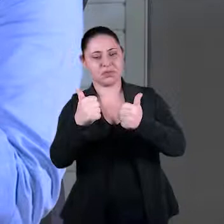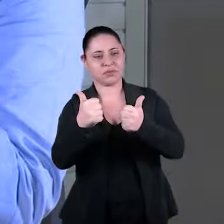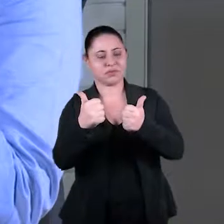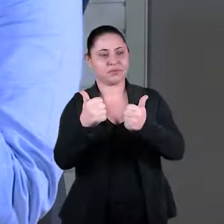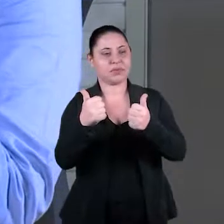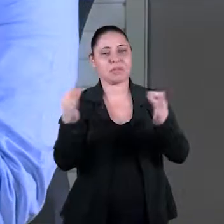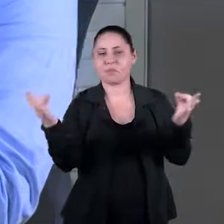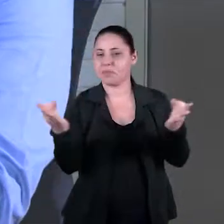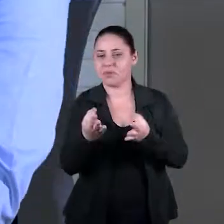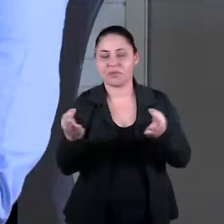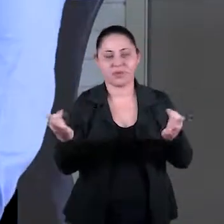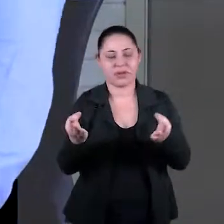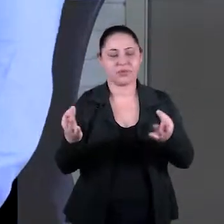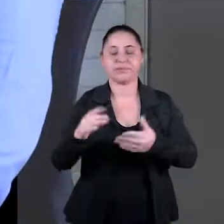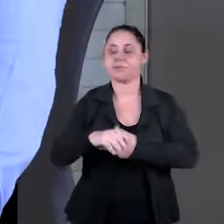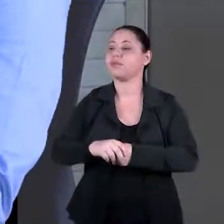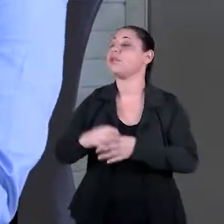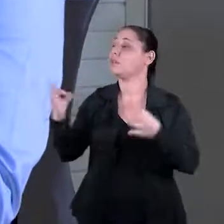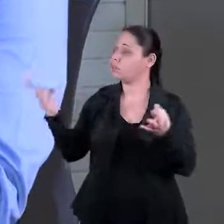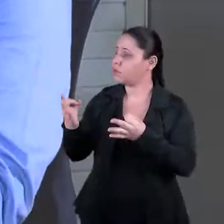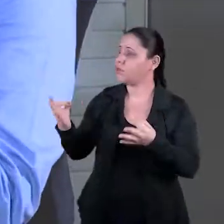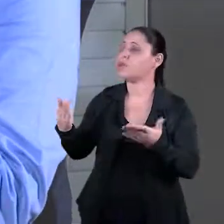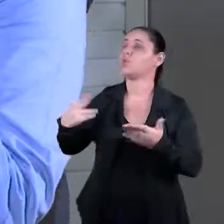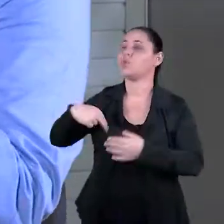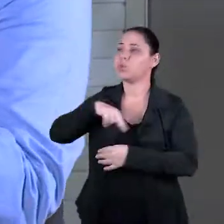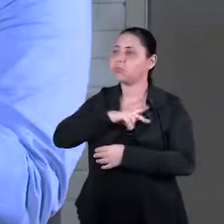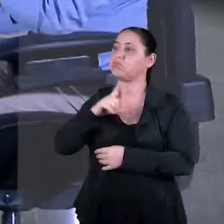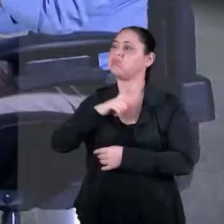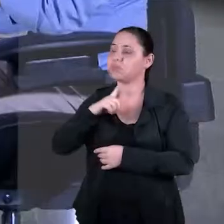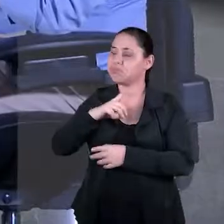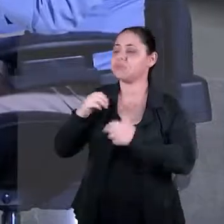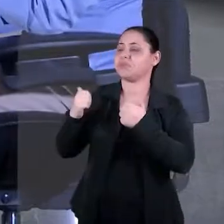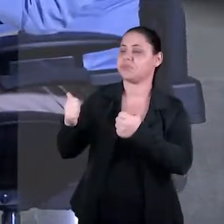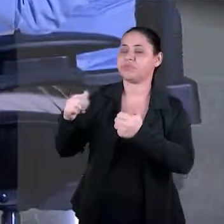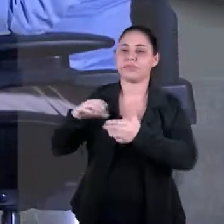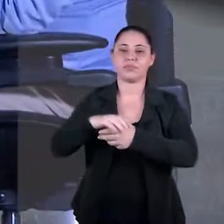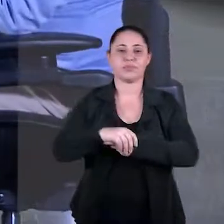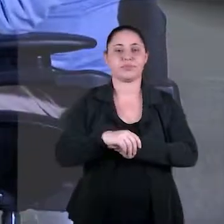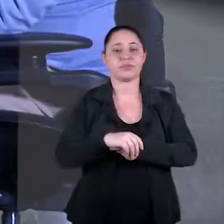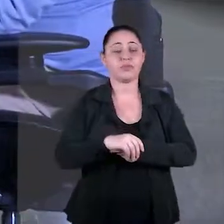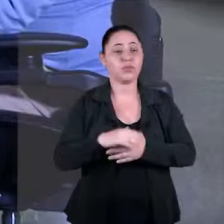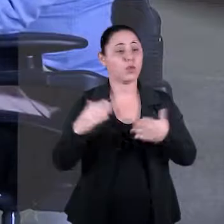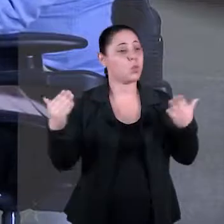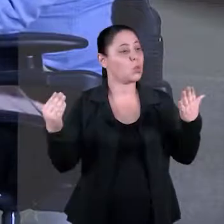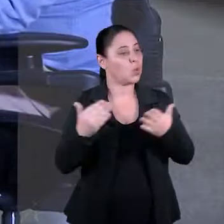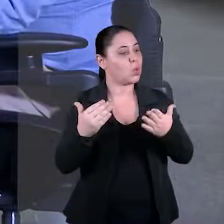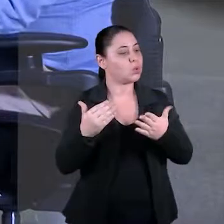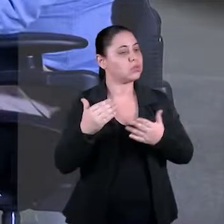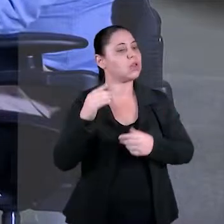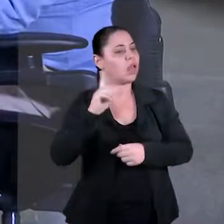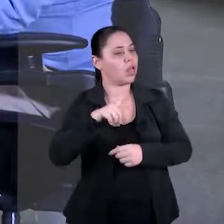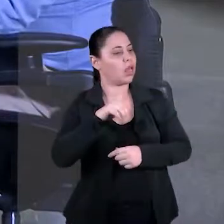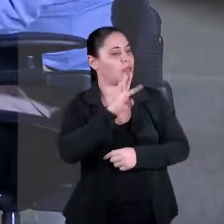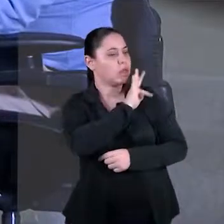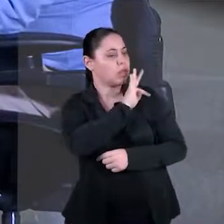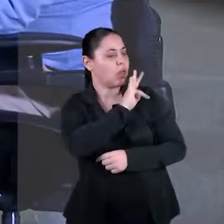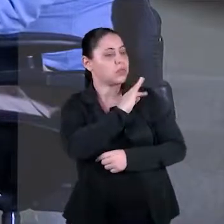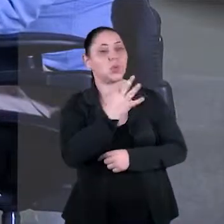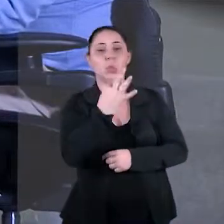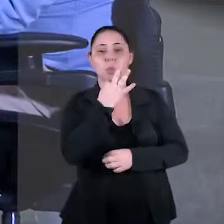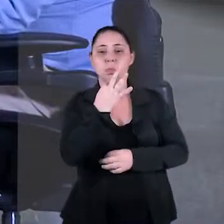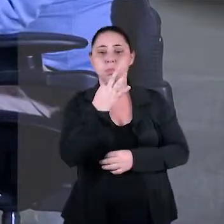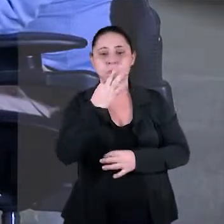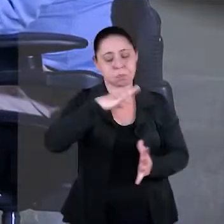muito satisfatório. Geralmente a gente tem muito sucesso, sim. E hoje a técnica já é bem conhecida,